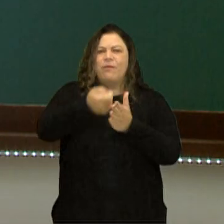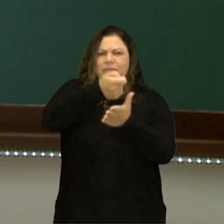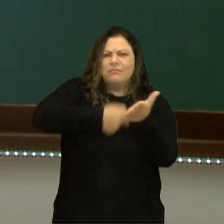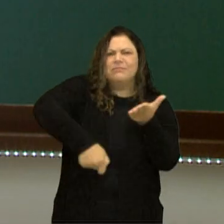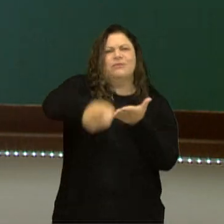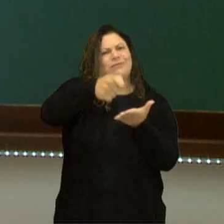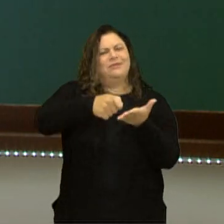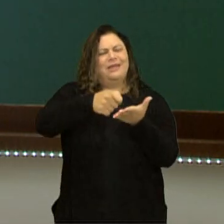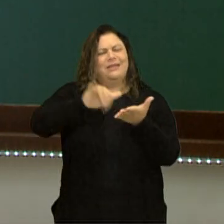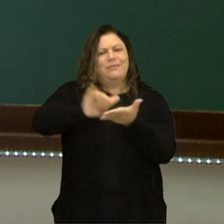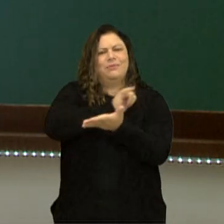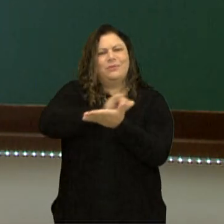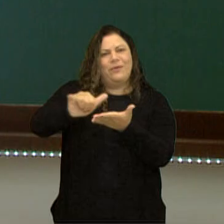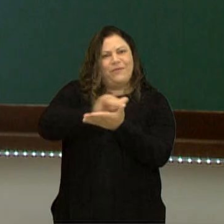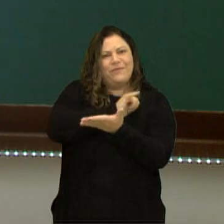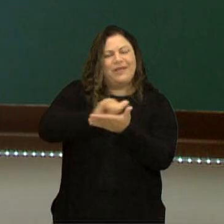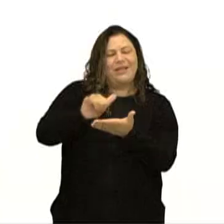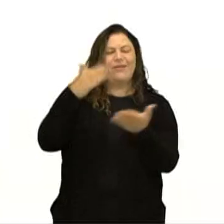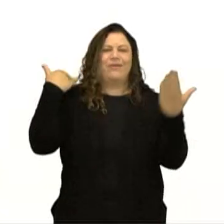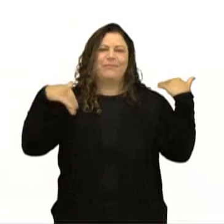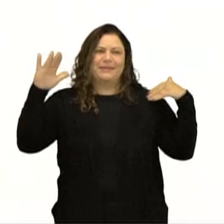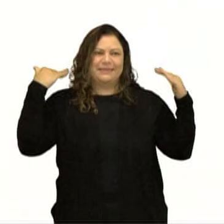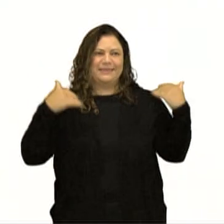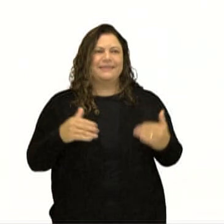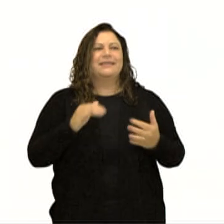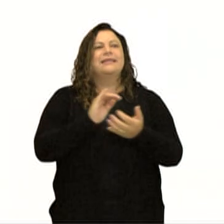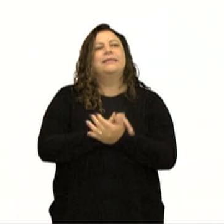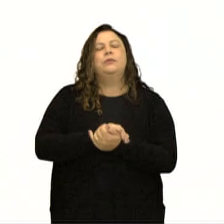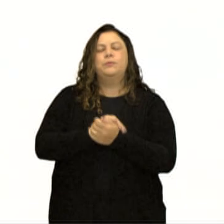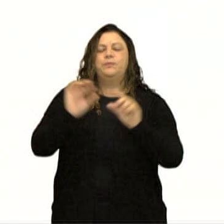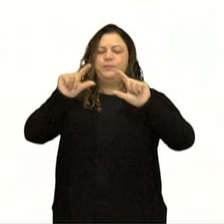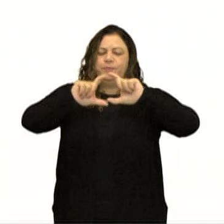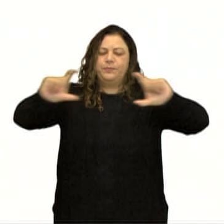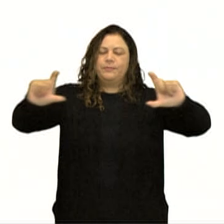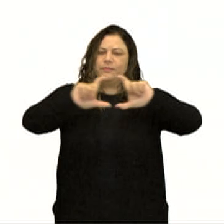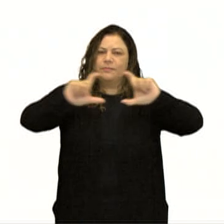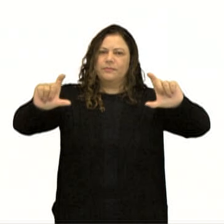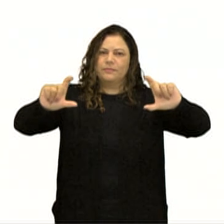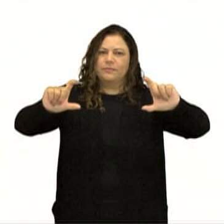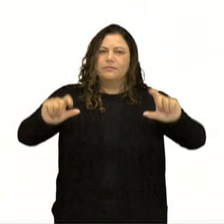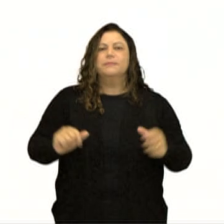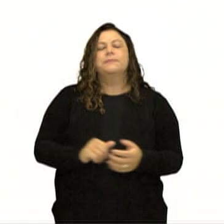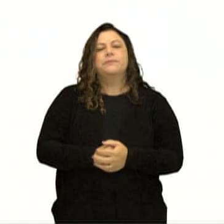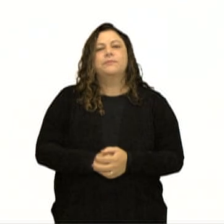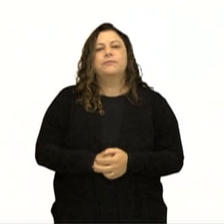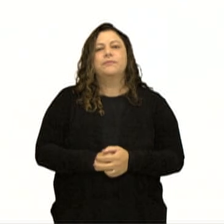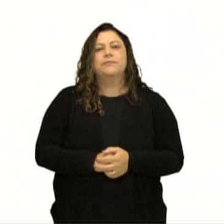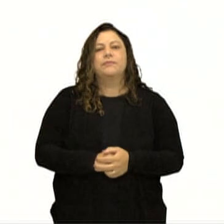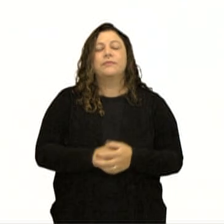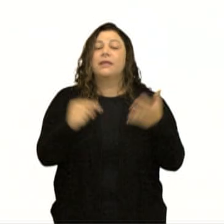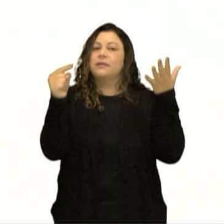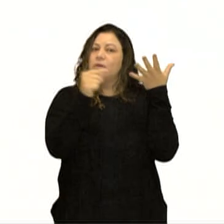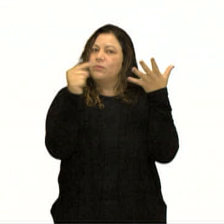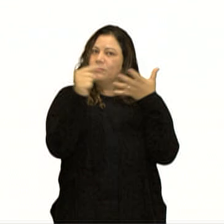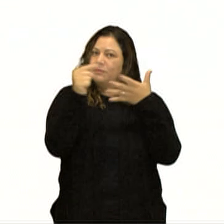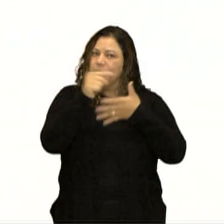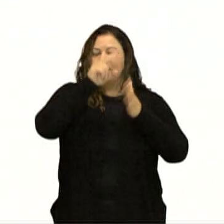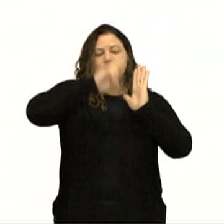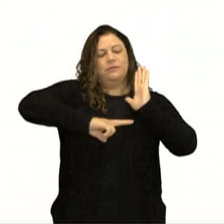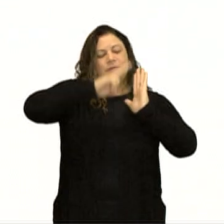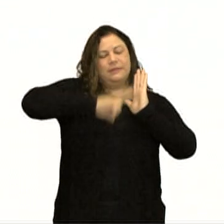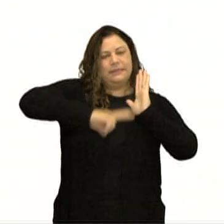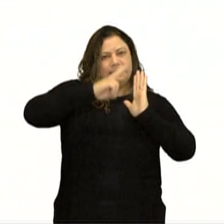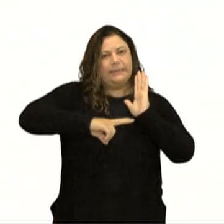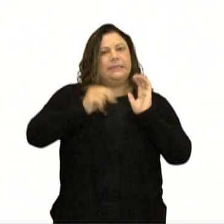York. Então aqui, simple price and simple booking. Então, aqui eu tenho algumas opções. Vamos ler junto comigo.